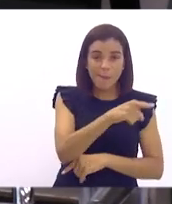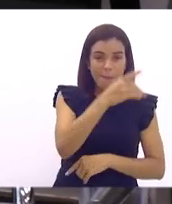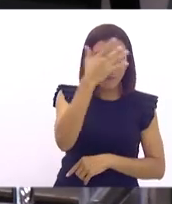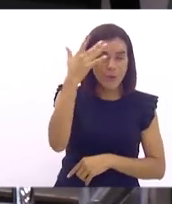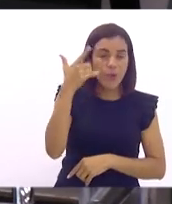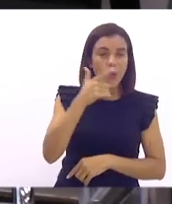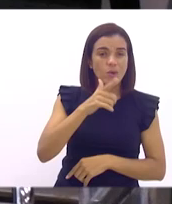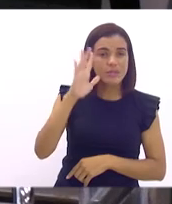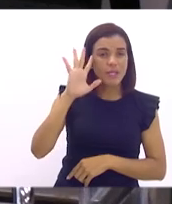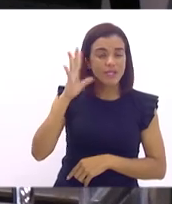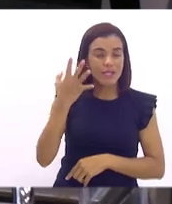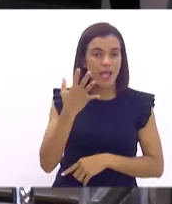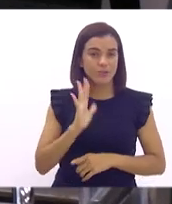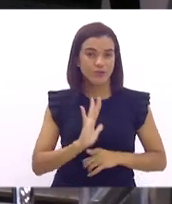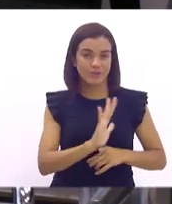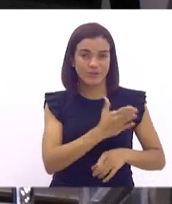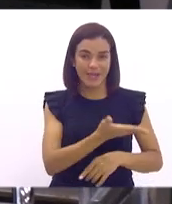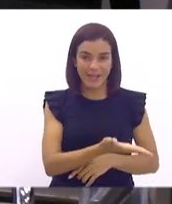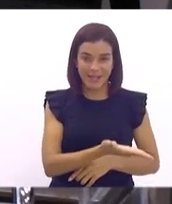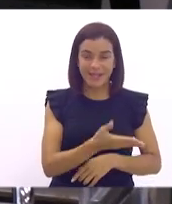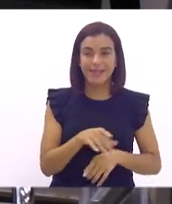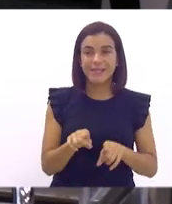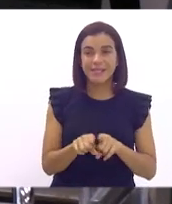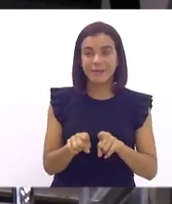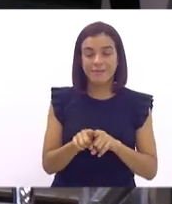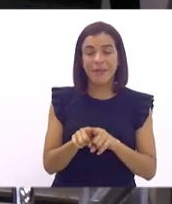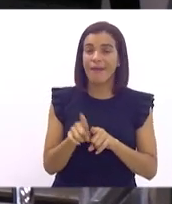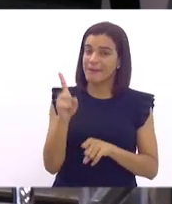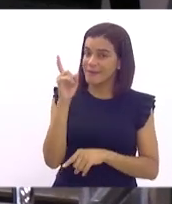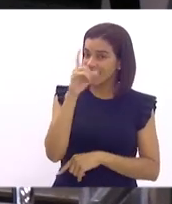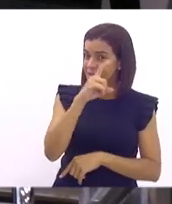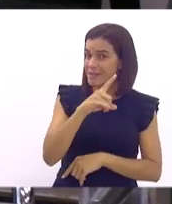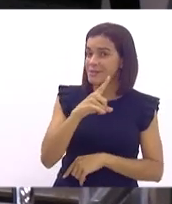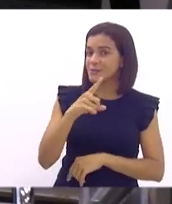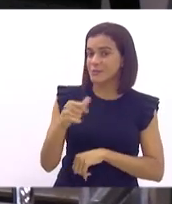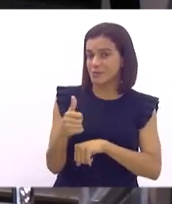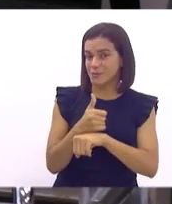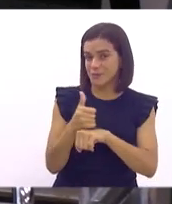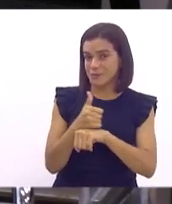Né? Então, é muito difícil até para os profissionais que estão atuando, né,